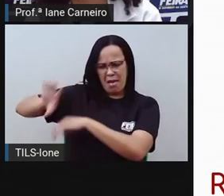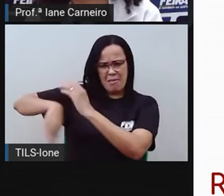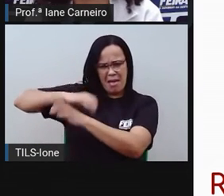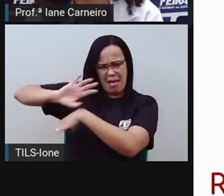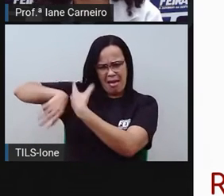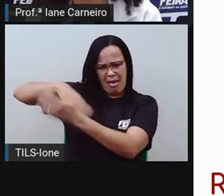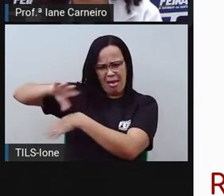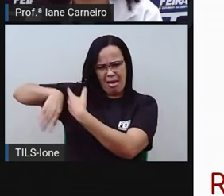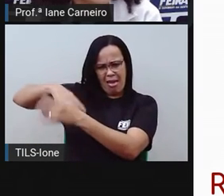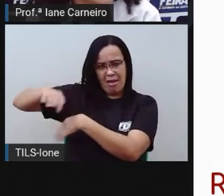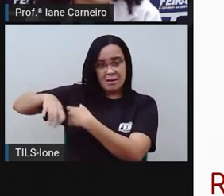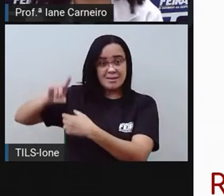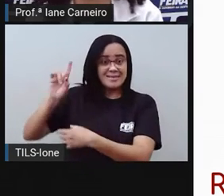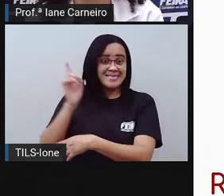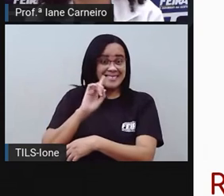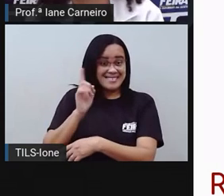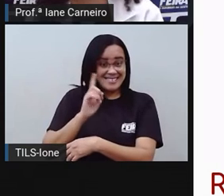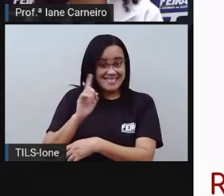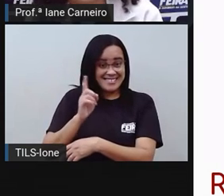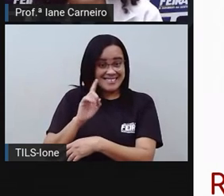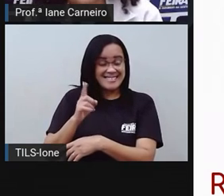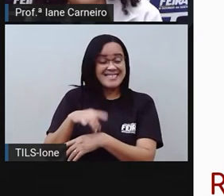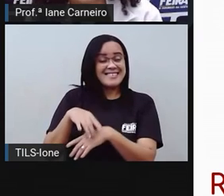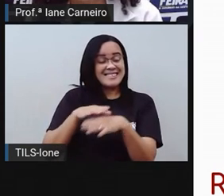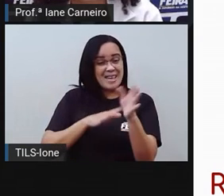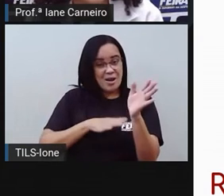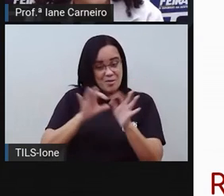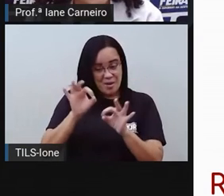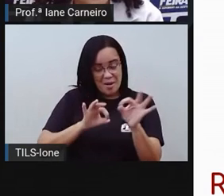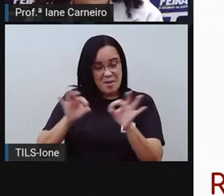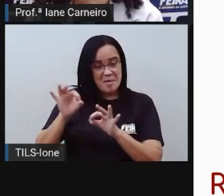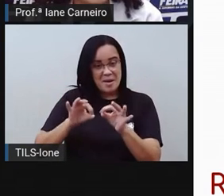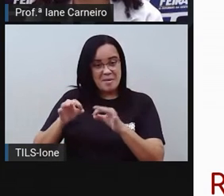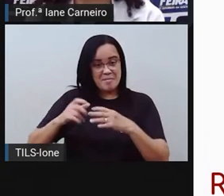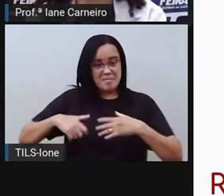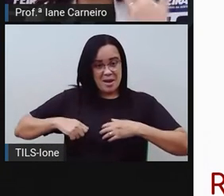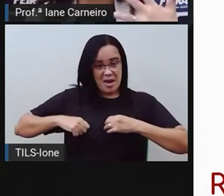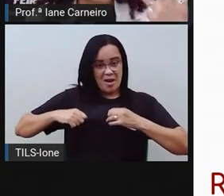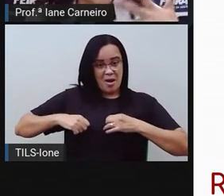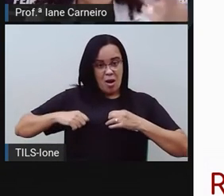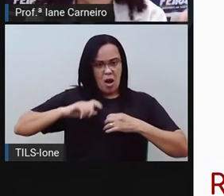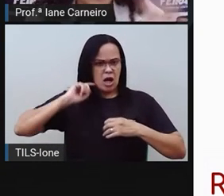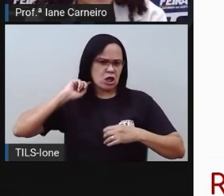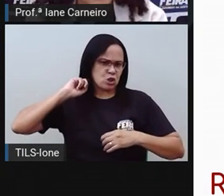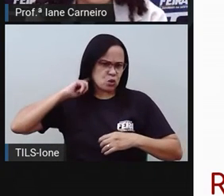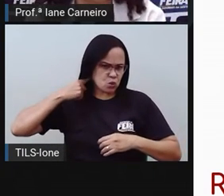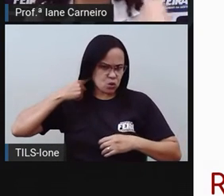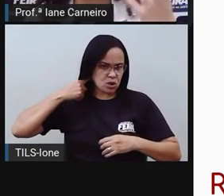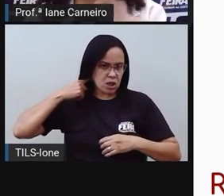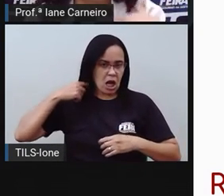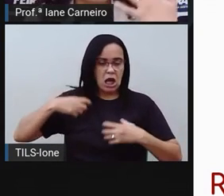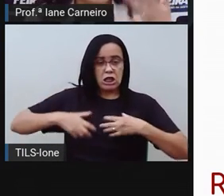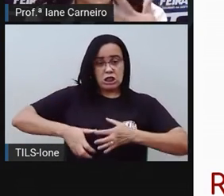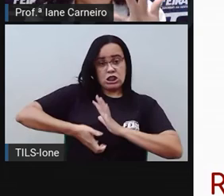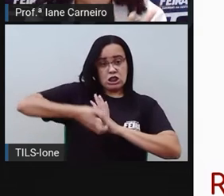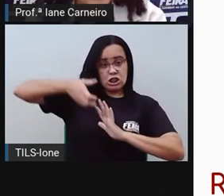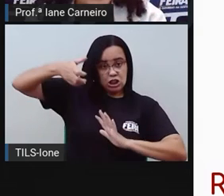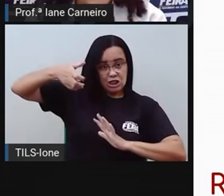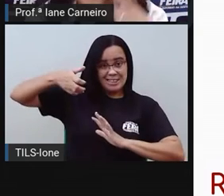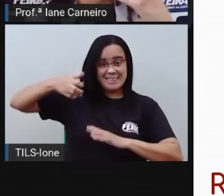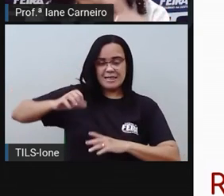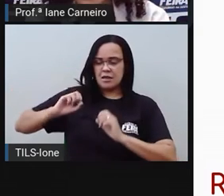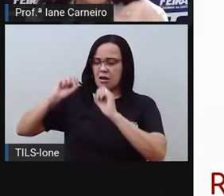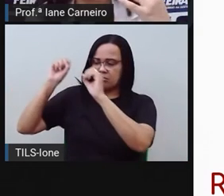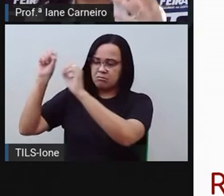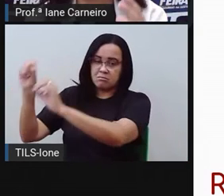famílias que também têm essa regra. Você vai tomar banho, tirou a roupa suja, né? Depois que você tomou seu banho, você já vestiu uma roupa